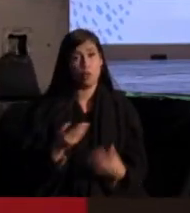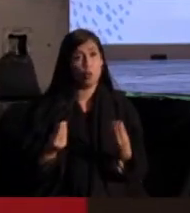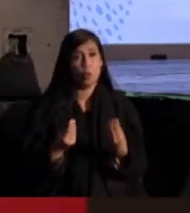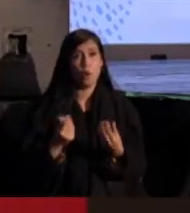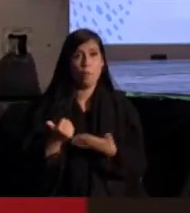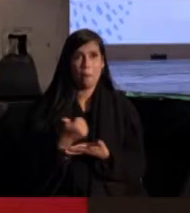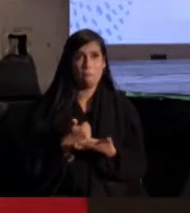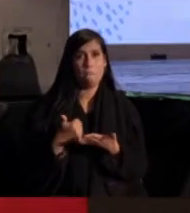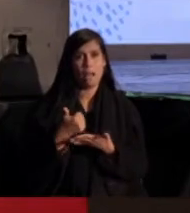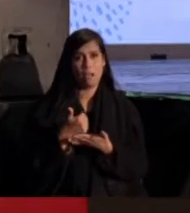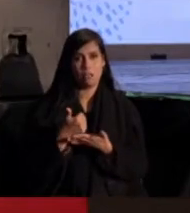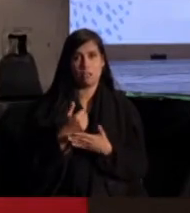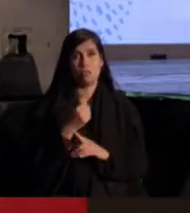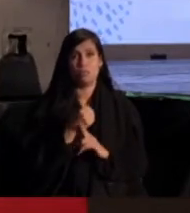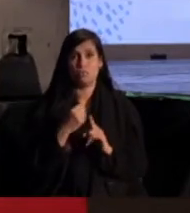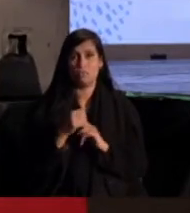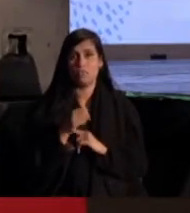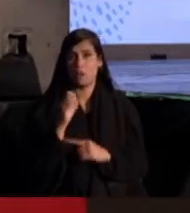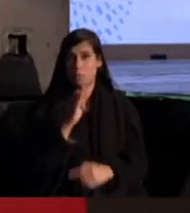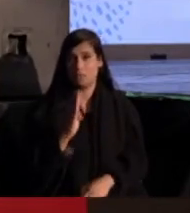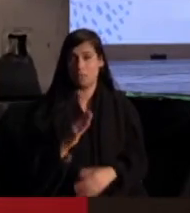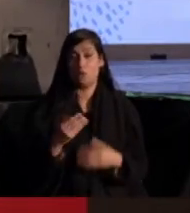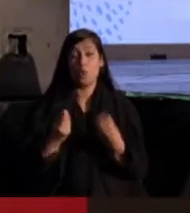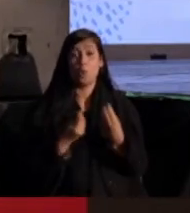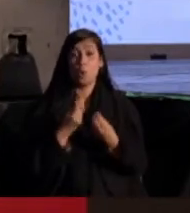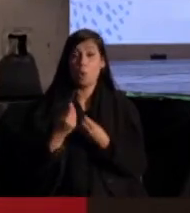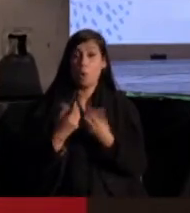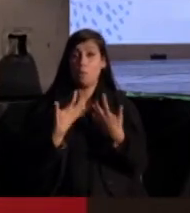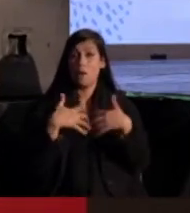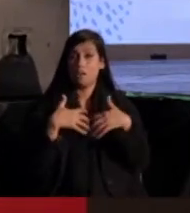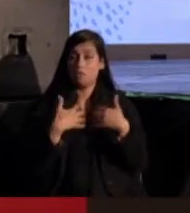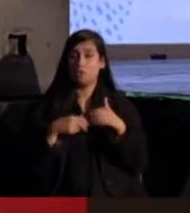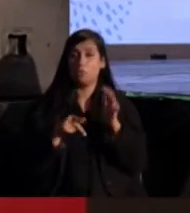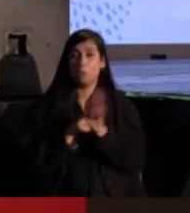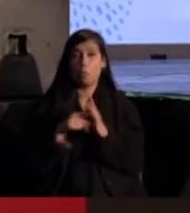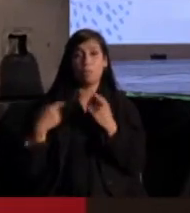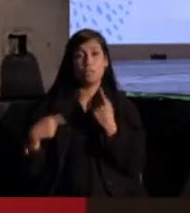brasileira desmontada, as políticas públicas de saúde e de